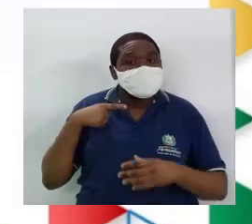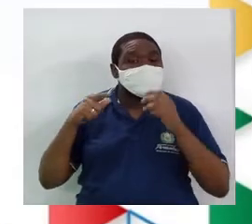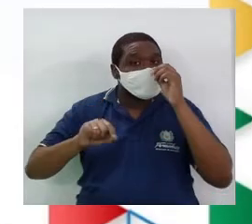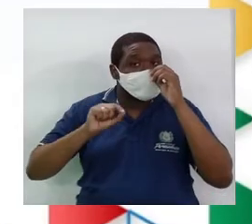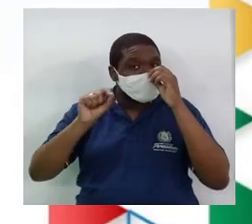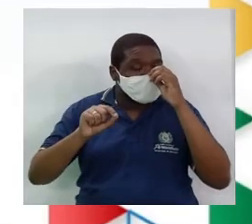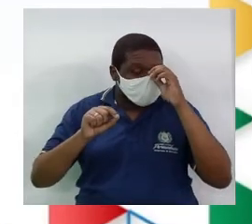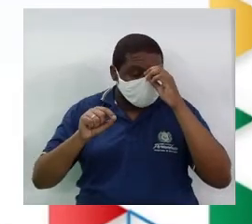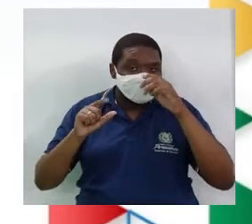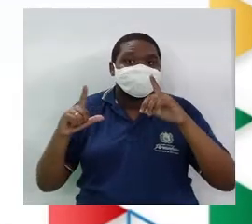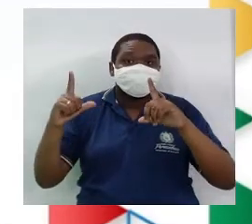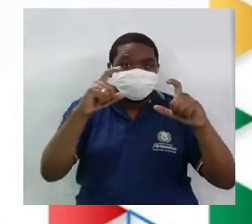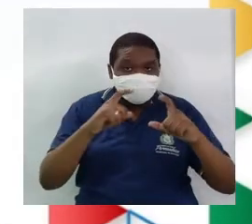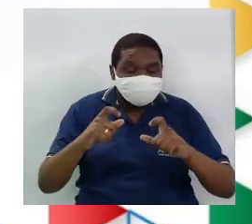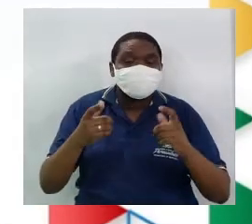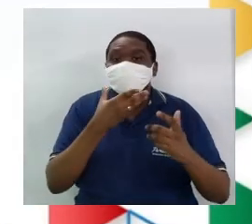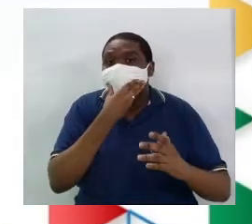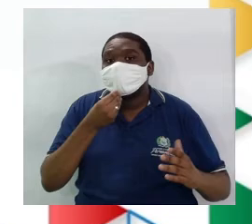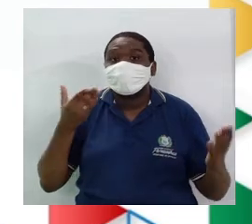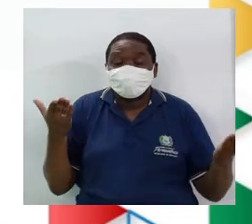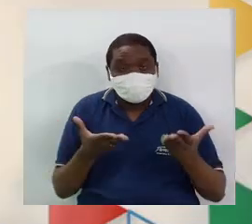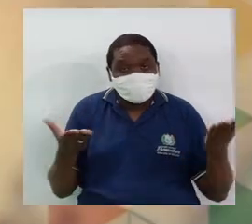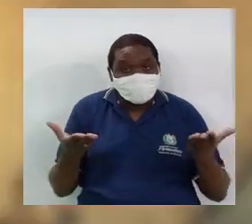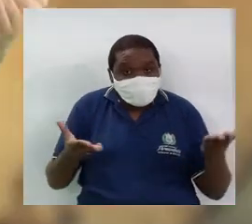a fotografia do atual